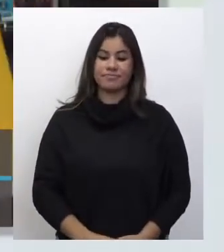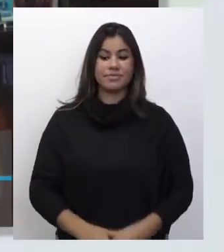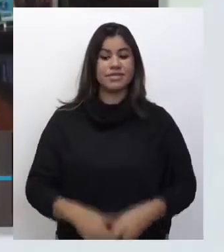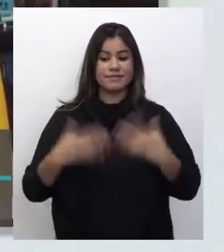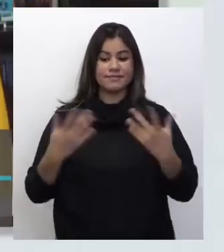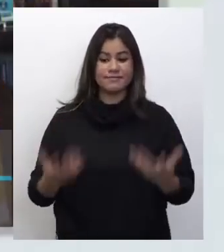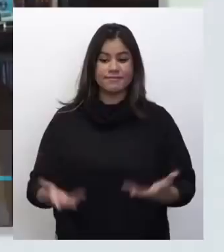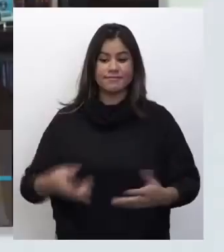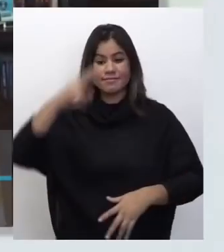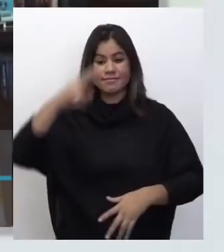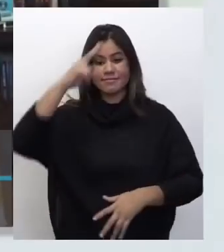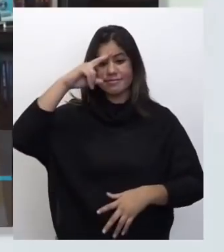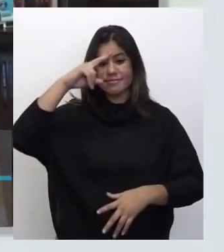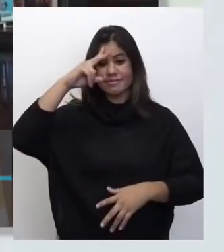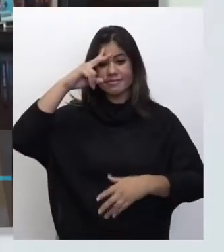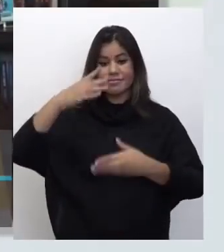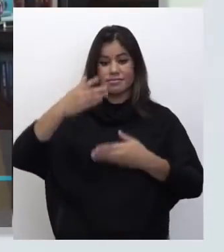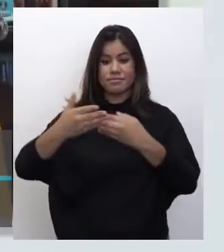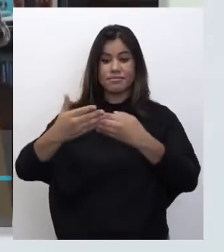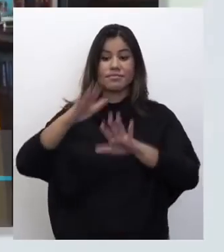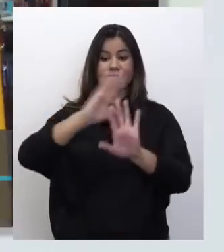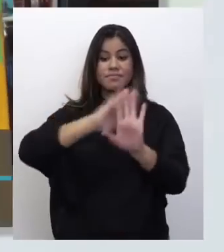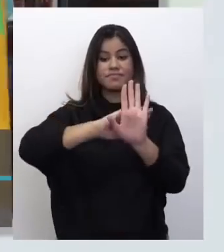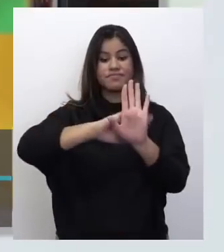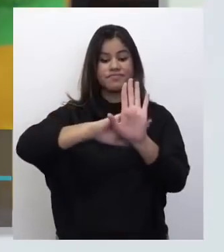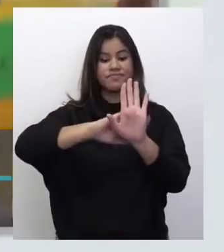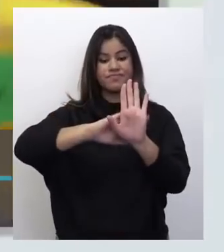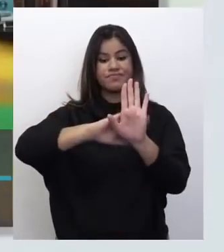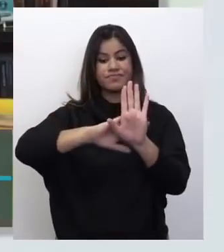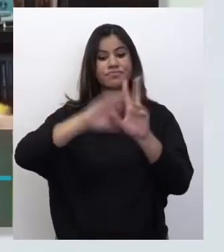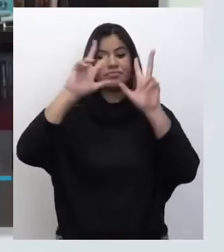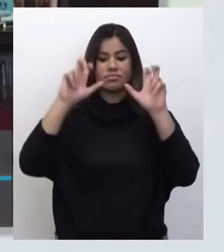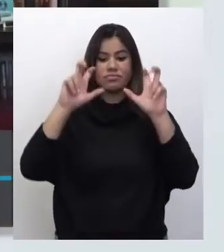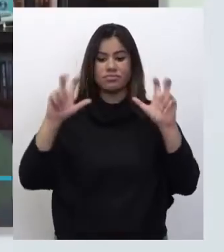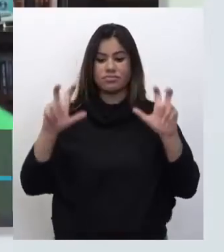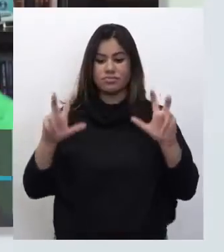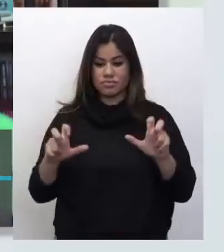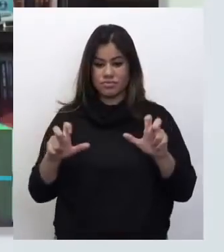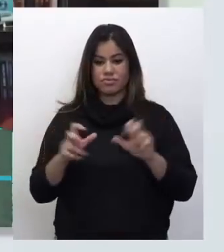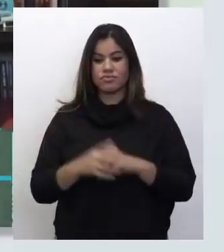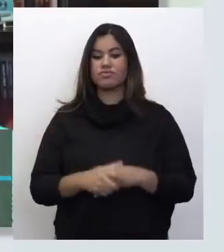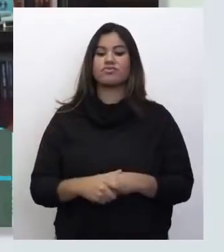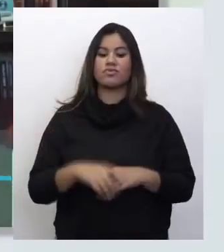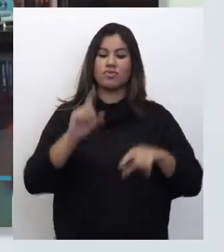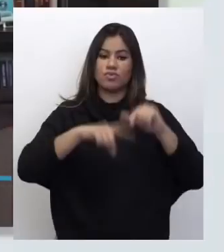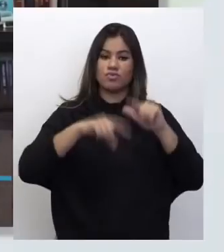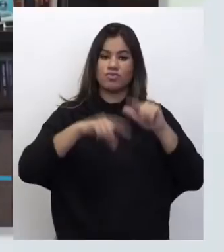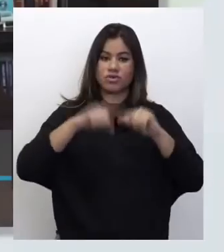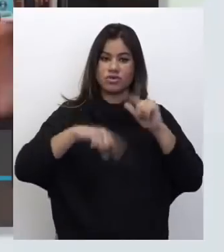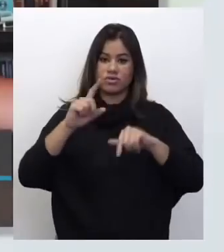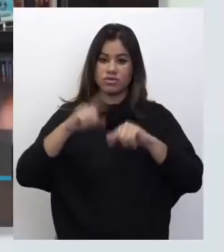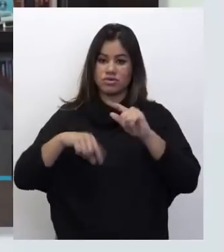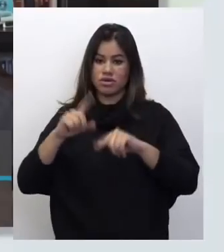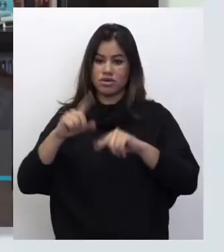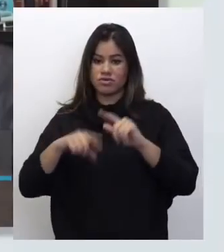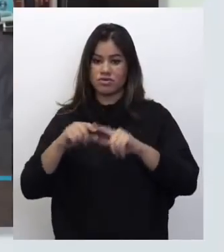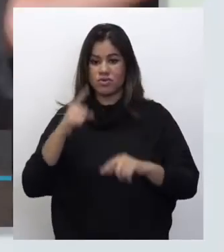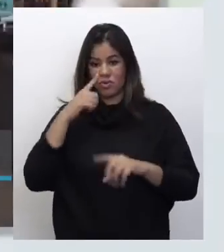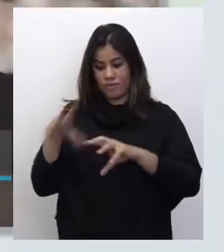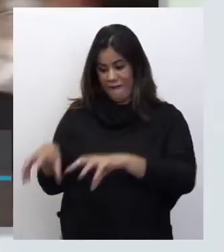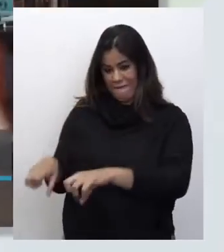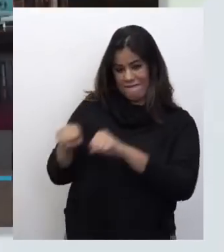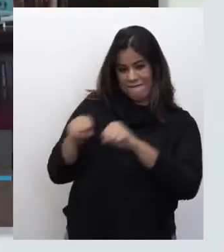aqui eu tenho o título dos objetos biográficos. E esses objetos biográficos estão dentro, deixa eu puxar aqui